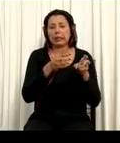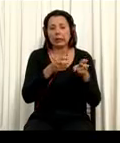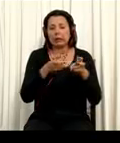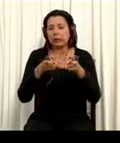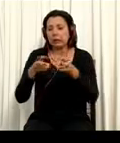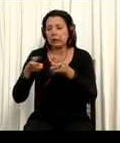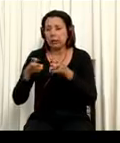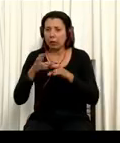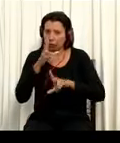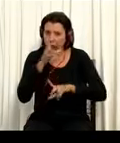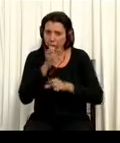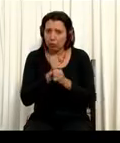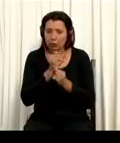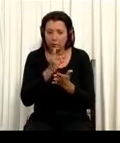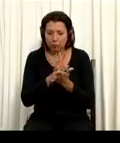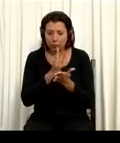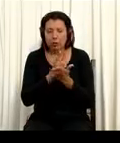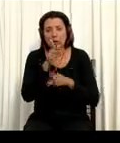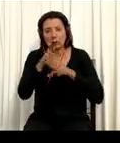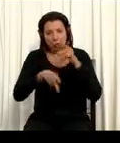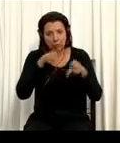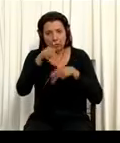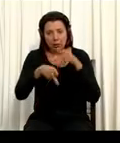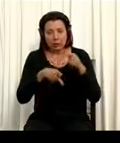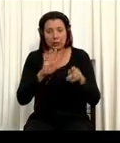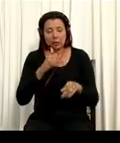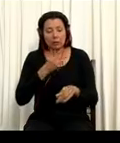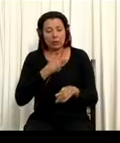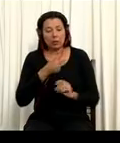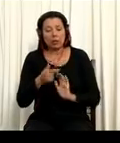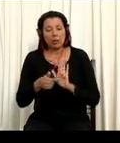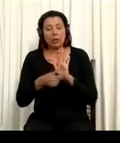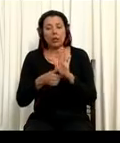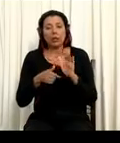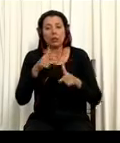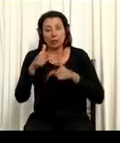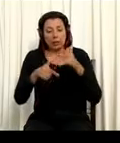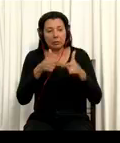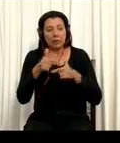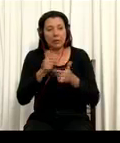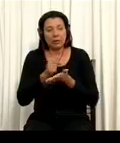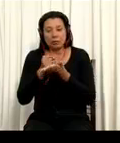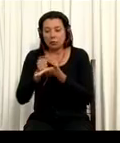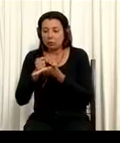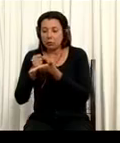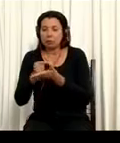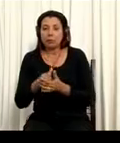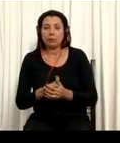exploratório muito forte com a nossa população, e a gente vem aí nesse trabalho de solidariedade,